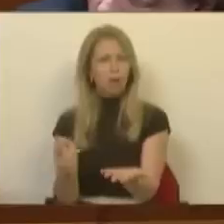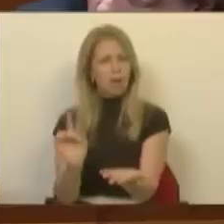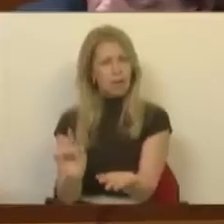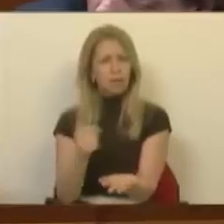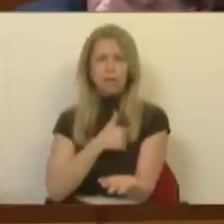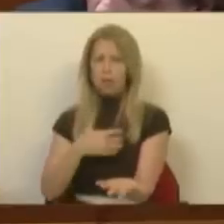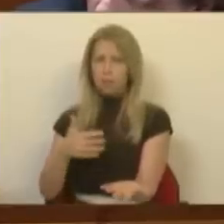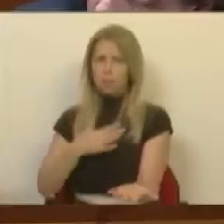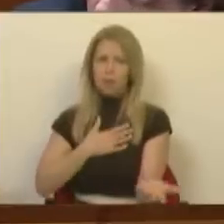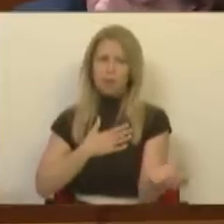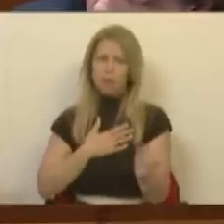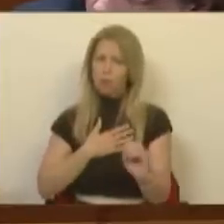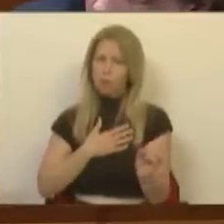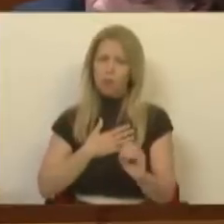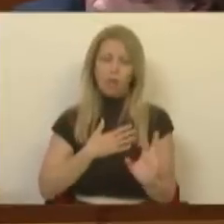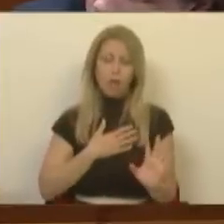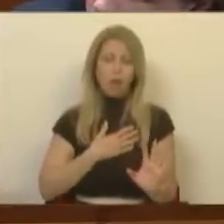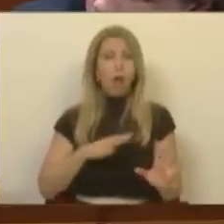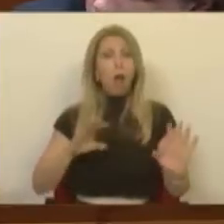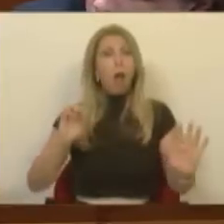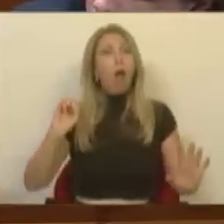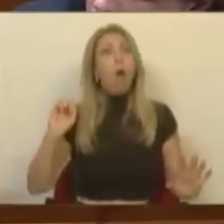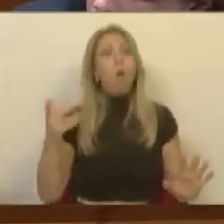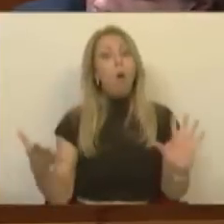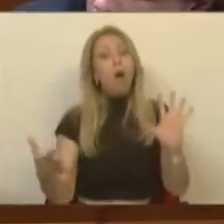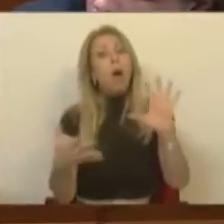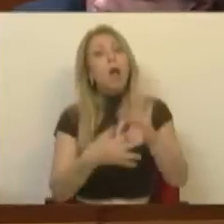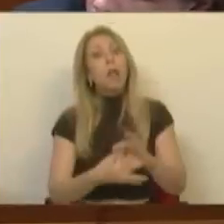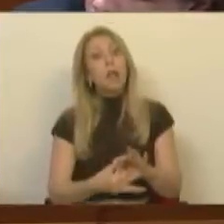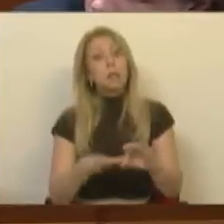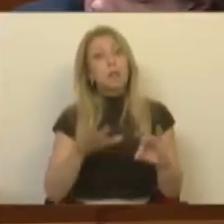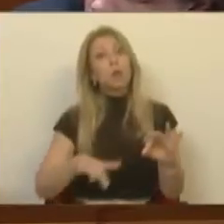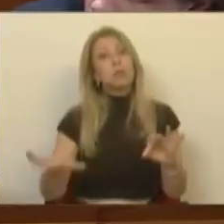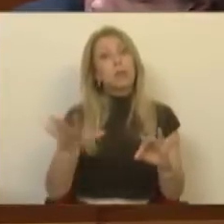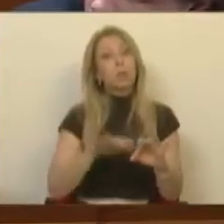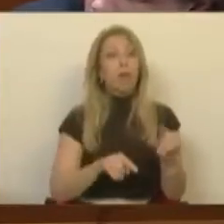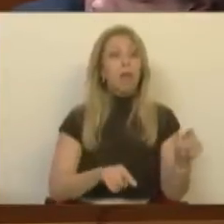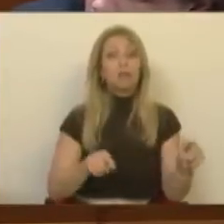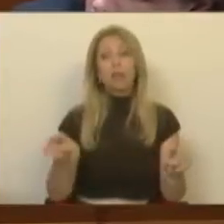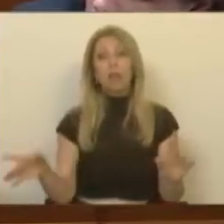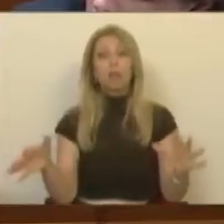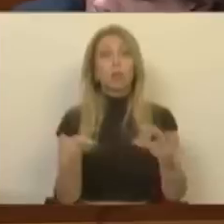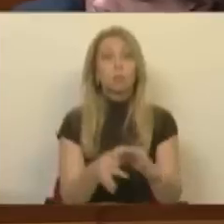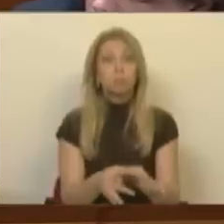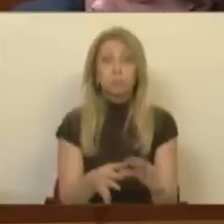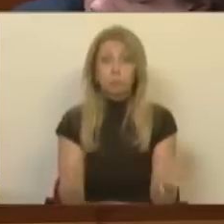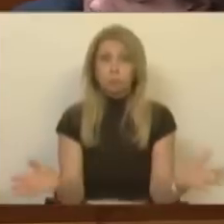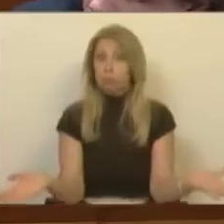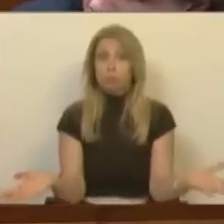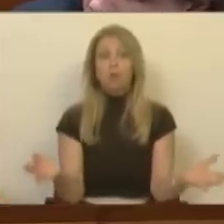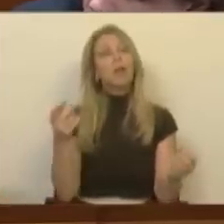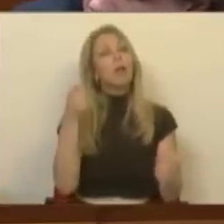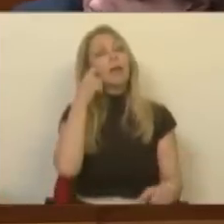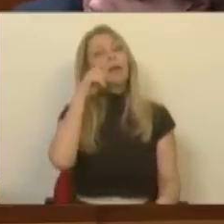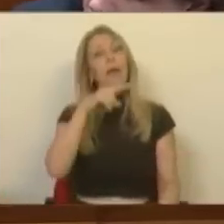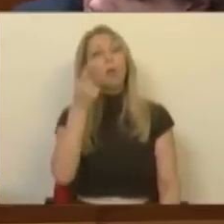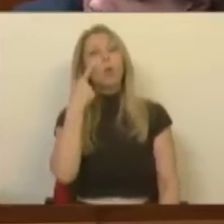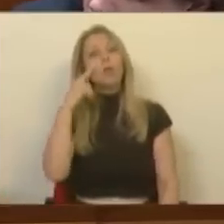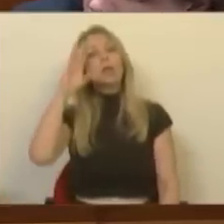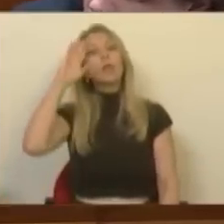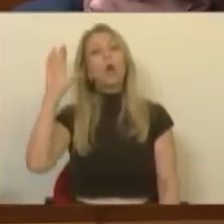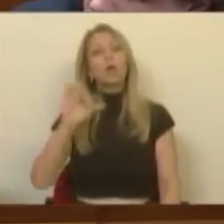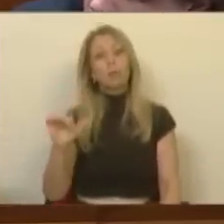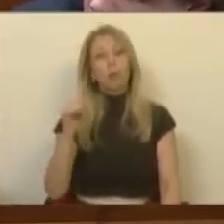àquela empresa na Estabeleça qualquer correlação entre uma situação e outra quem conhece o hotel Quem conhece